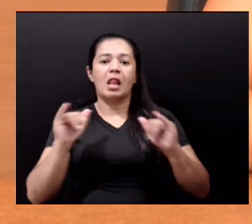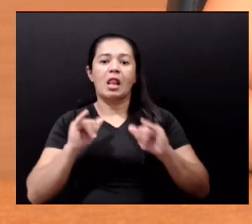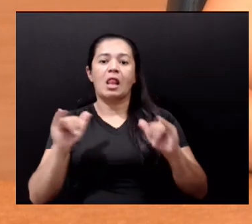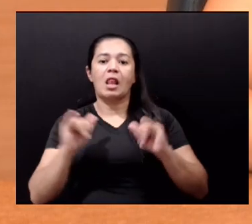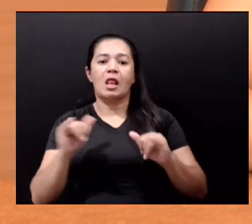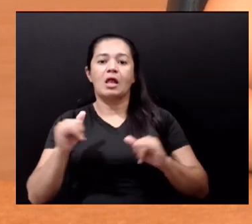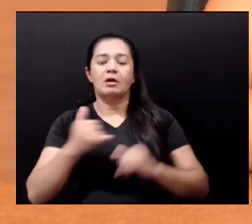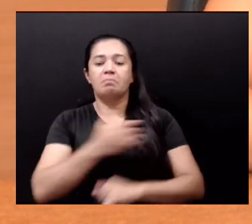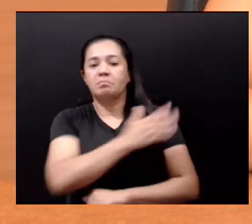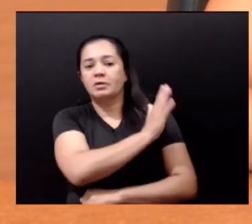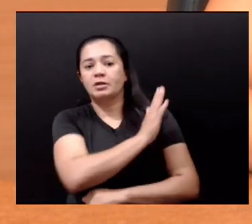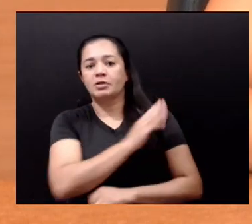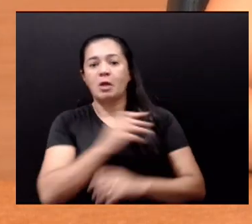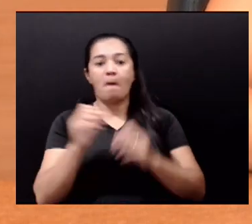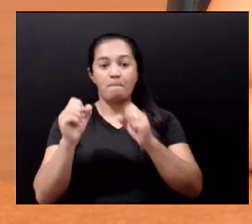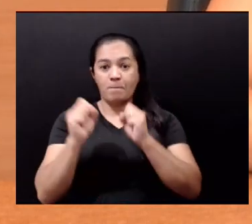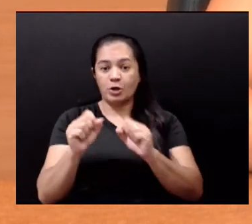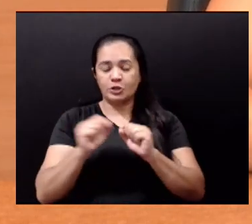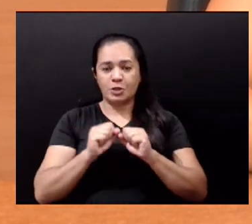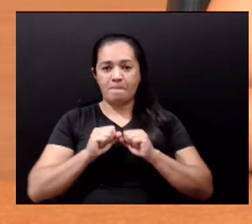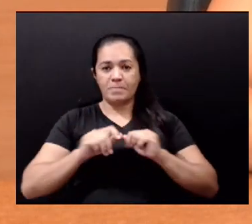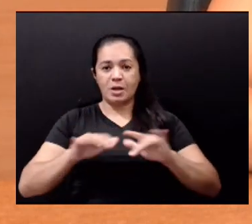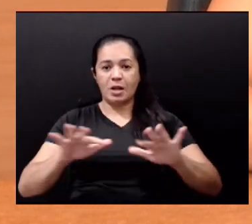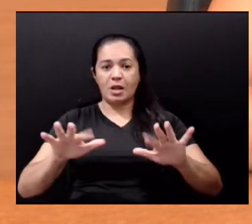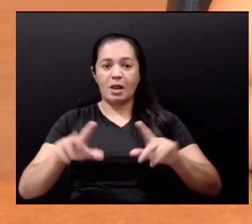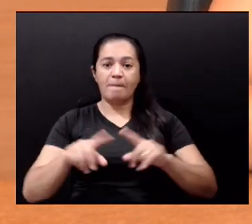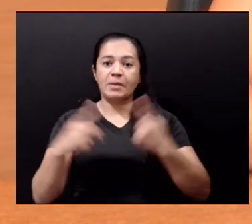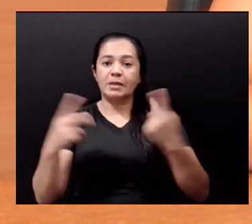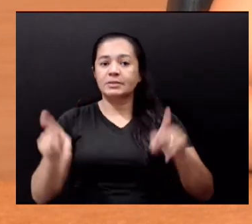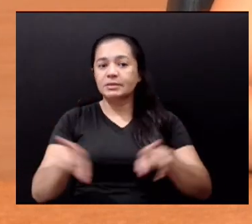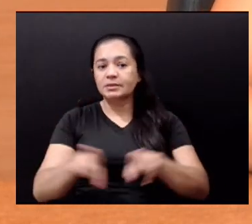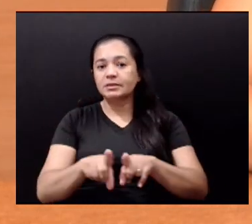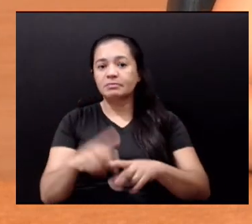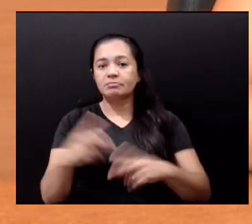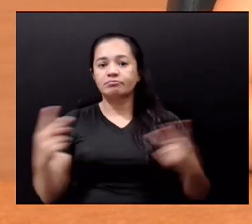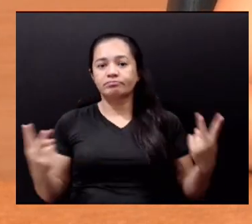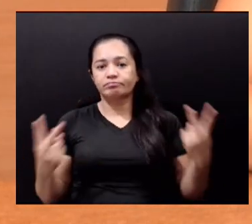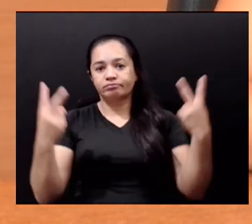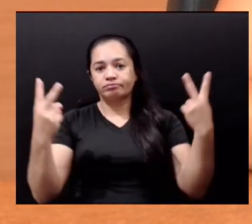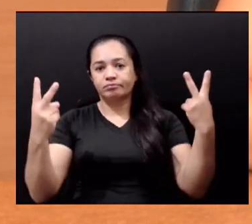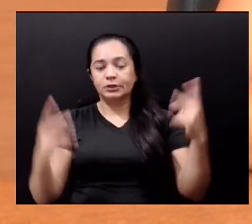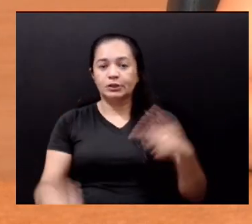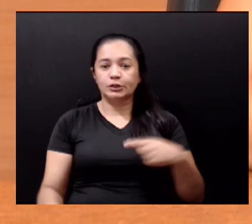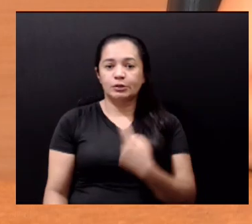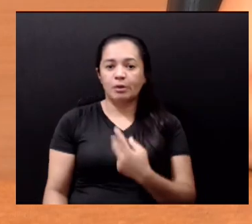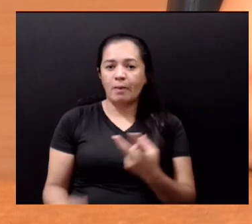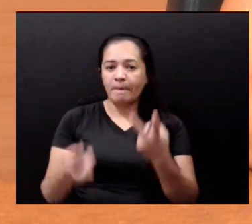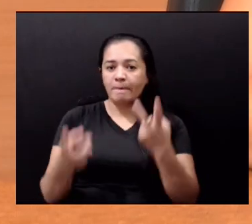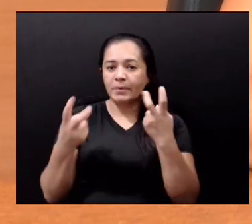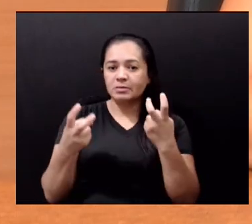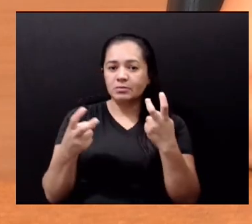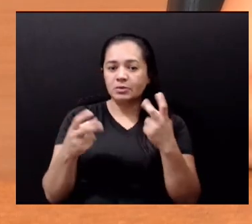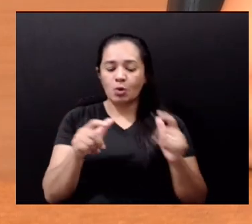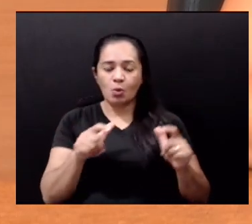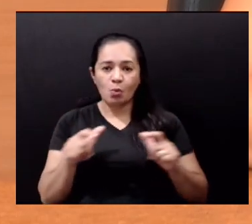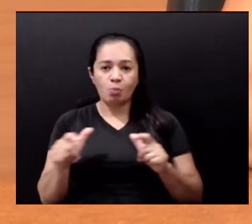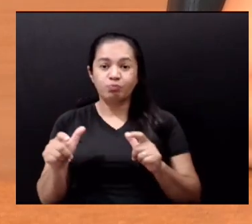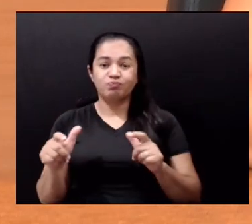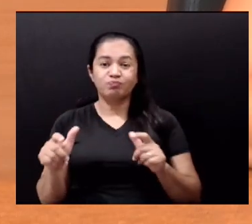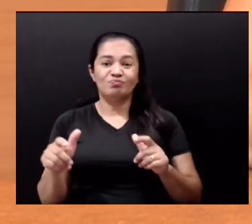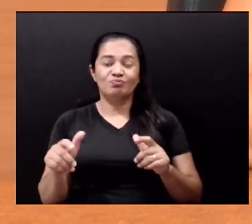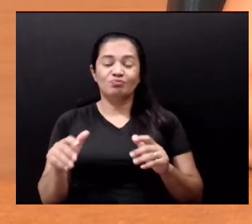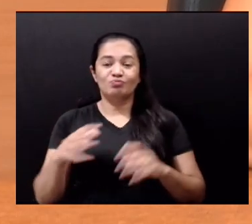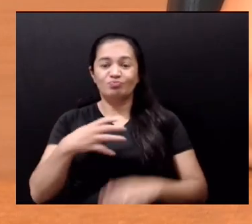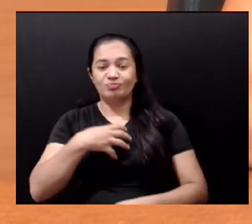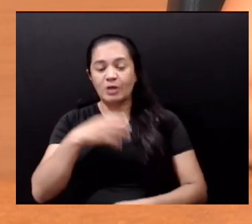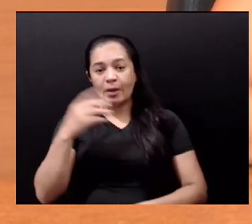apenas propagadas, mas valorizadas, né? Então, a gente vê que isso é um cenário muito preocupante. A propagação